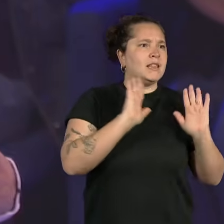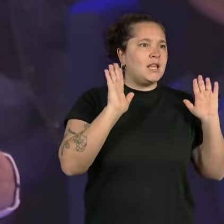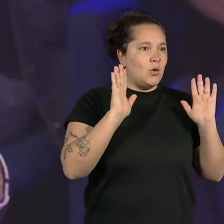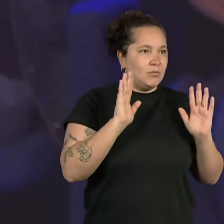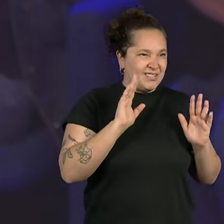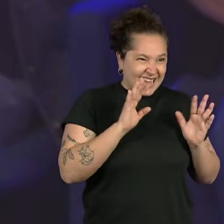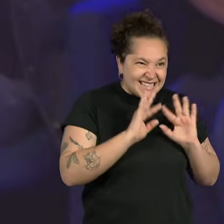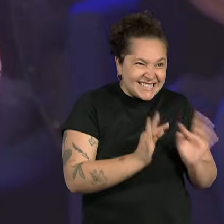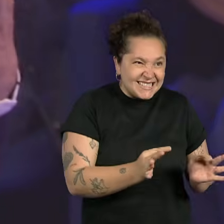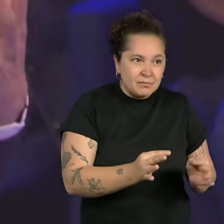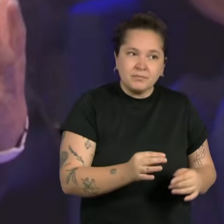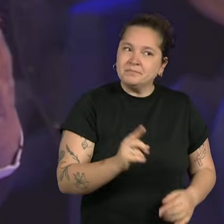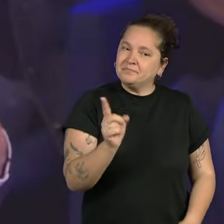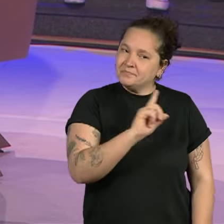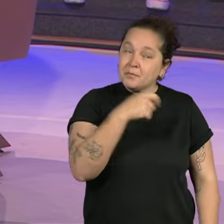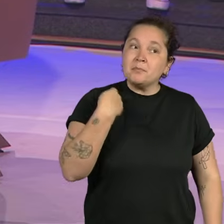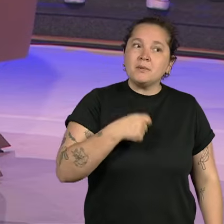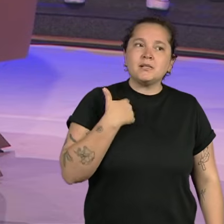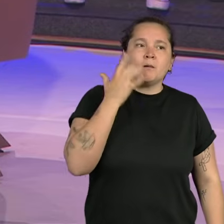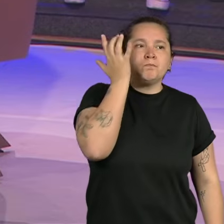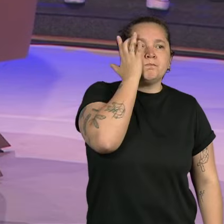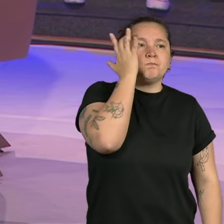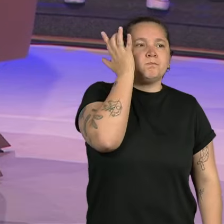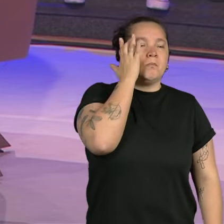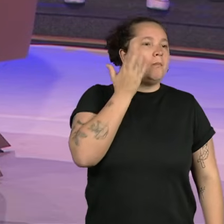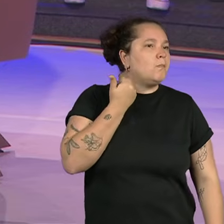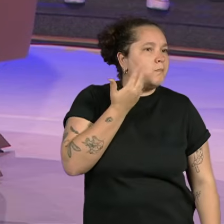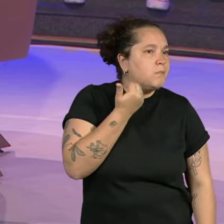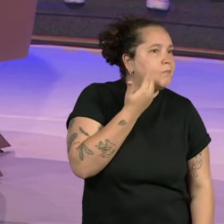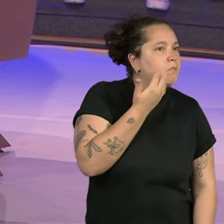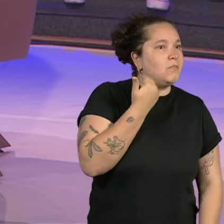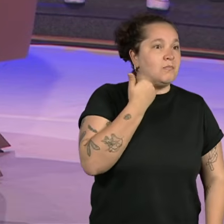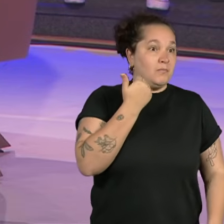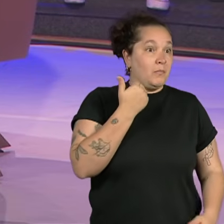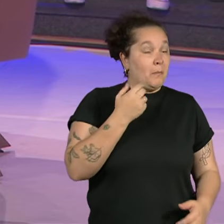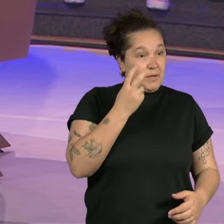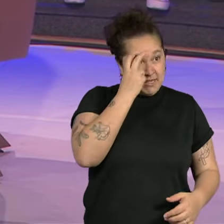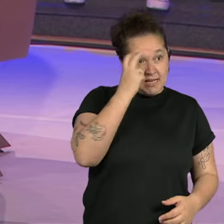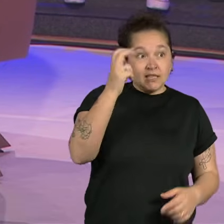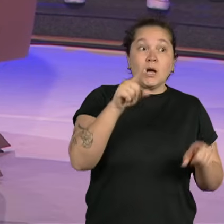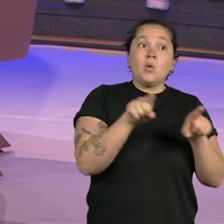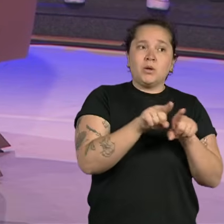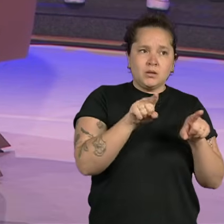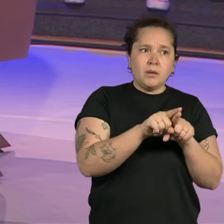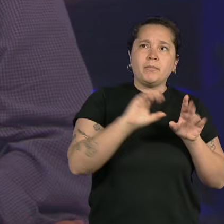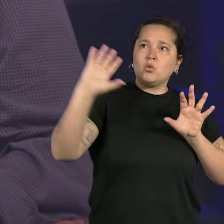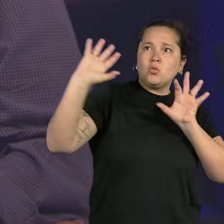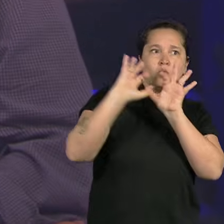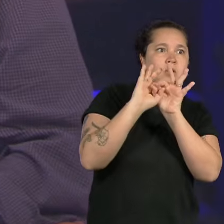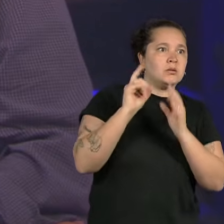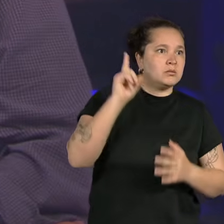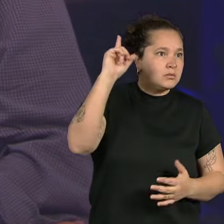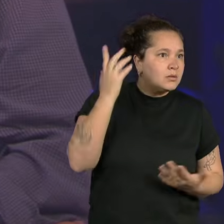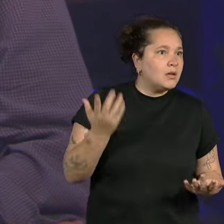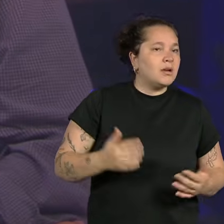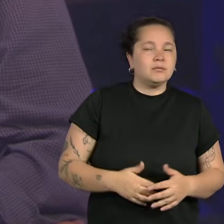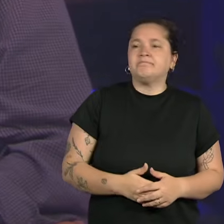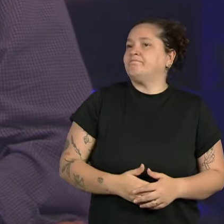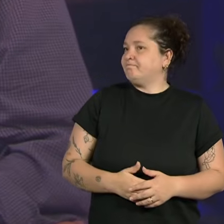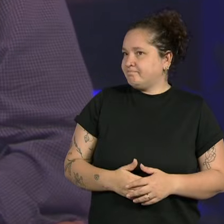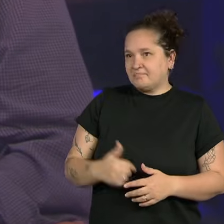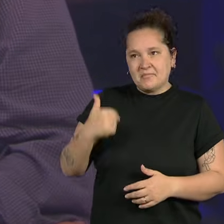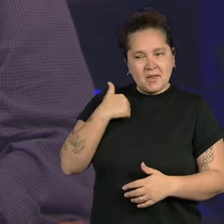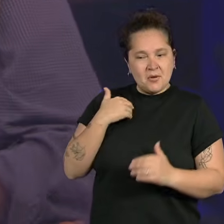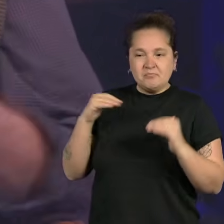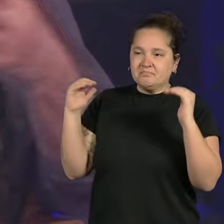simples. Precisa de muita maturidade, né? Intelectual e espiritual, humana, né? Eu não tenho dúvida disso,